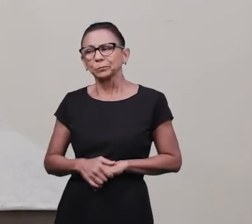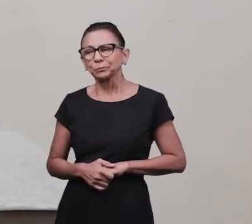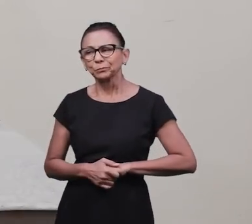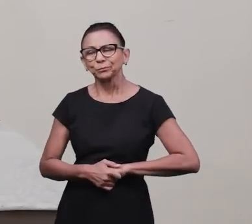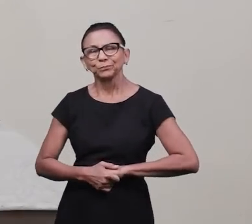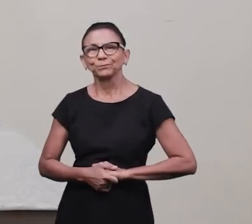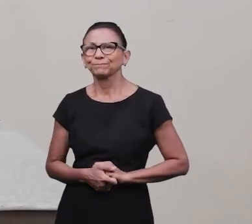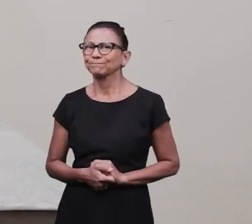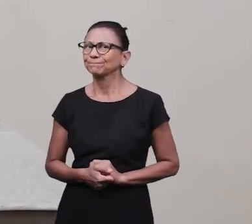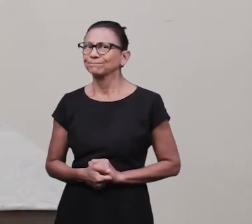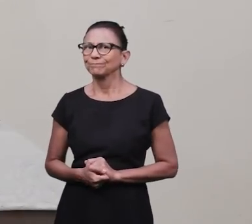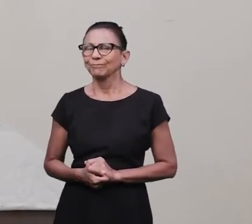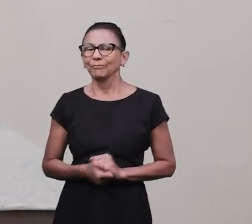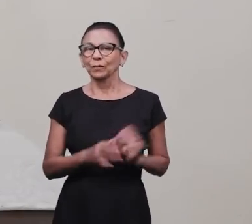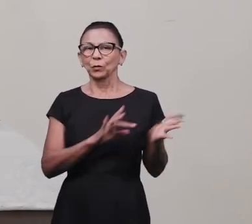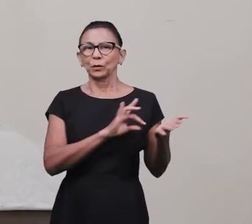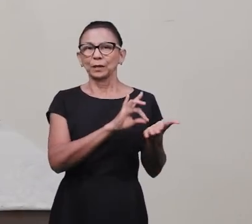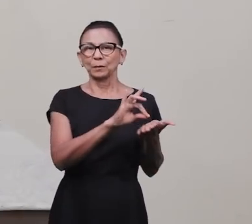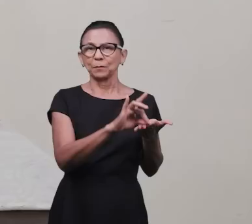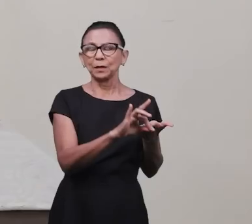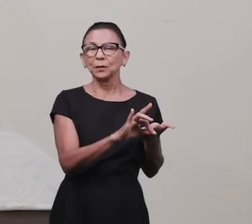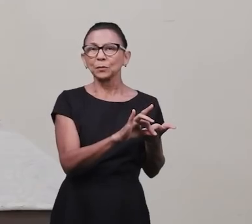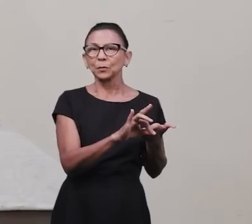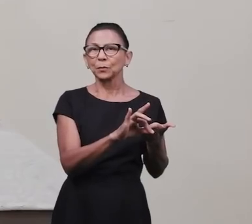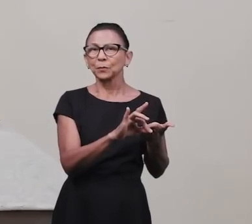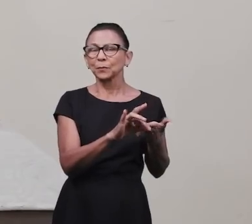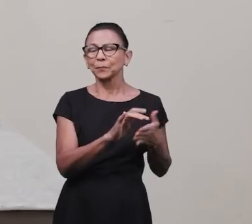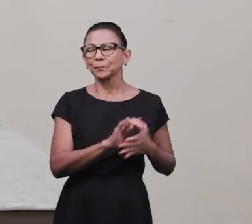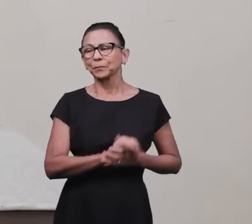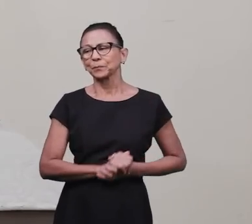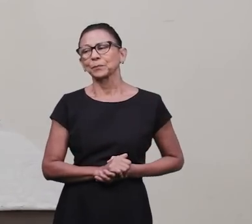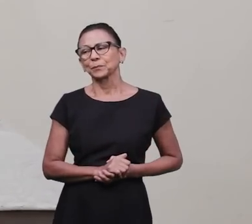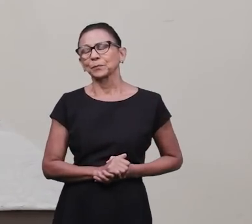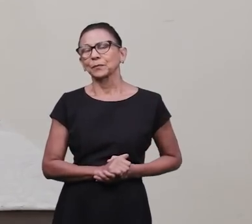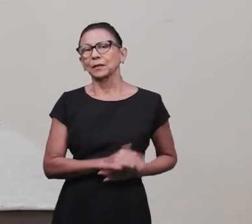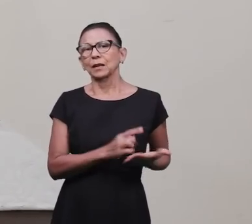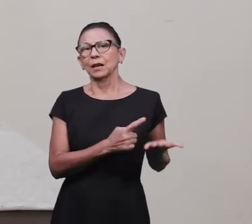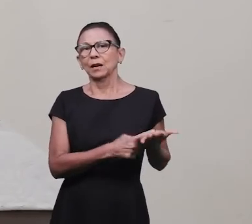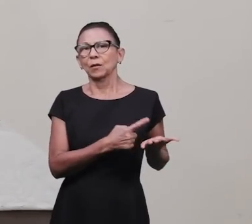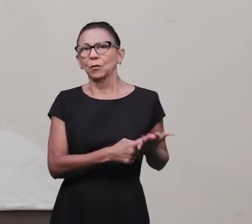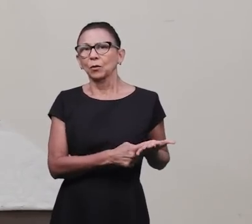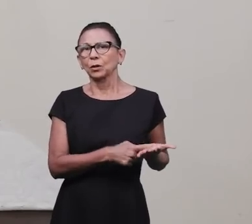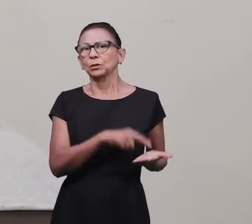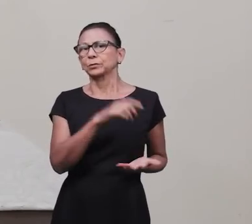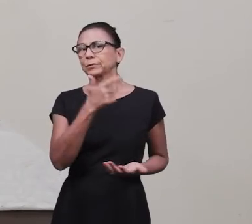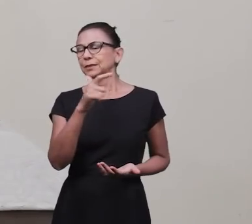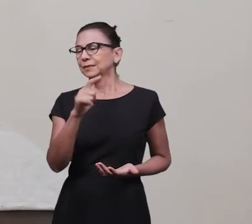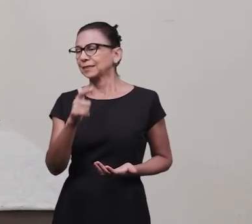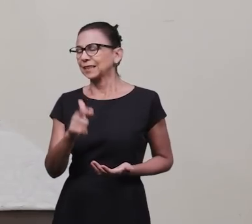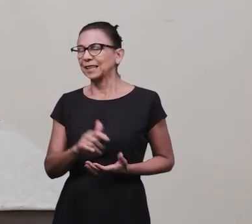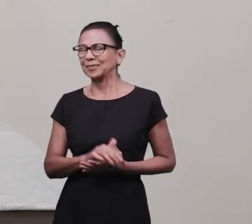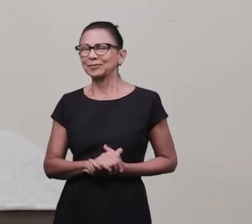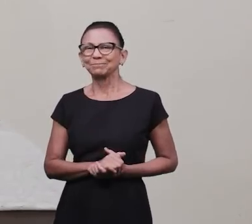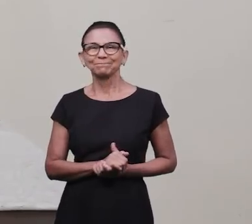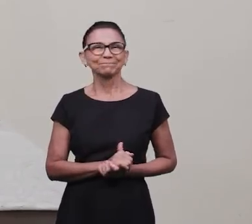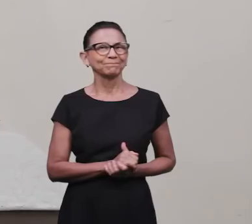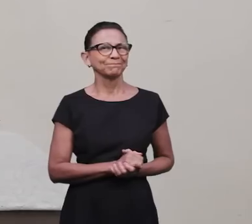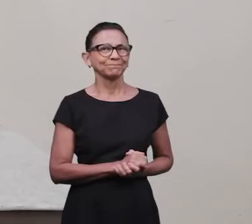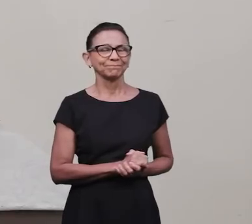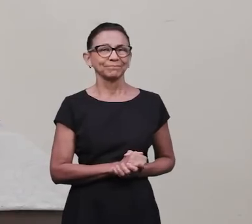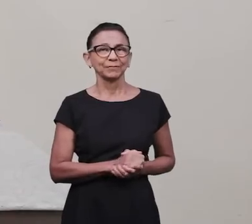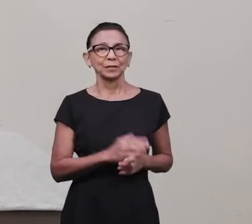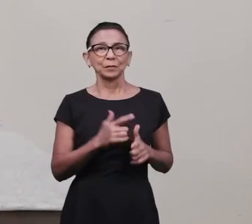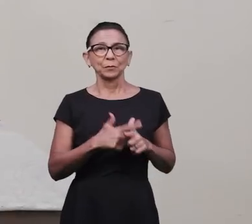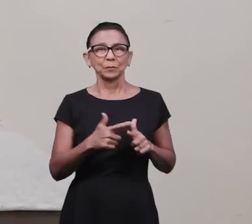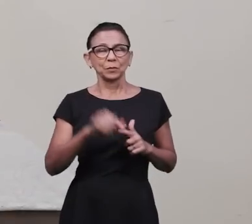acordo que nós possamos alcançar que possa lhe trazer tranquilidade e solução para os nossos problemas. Muitas